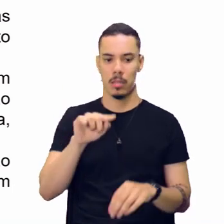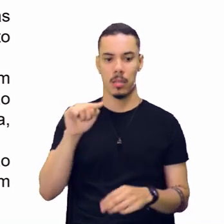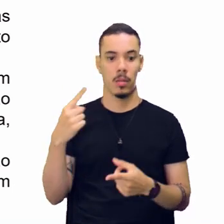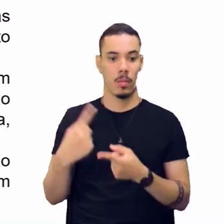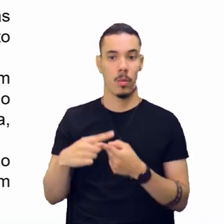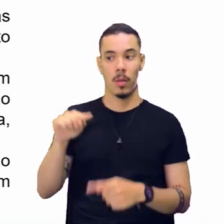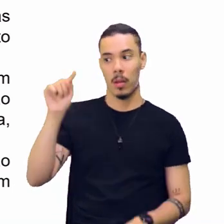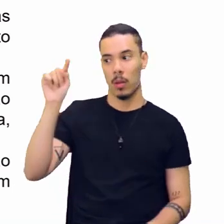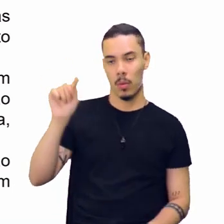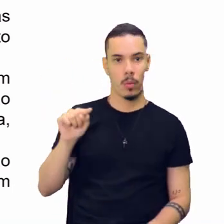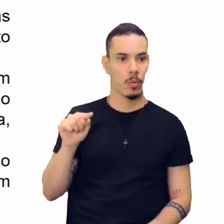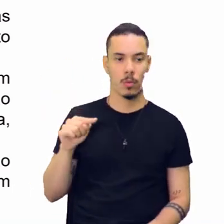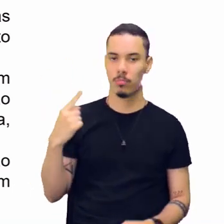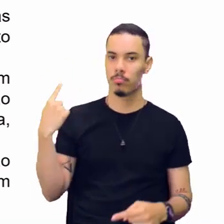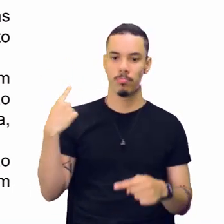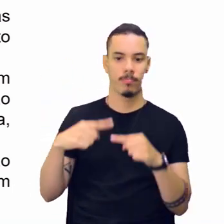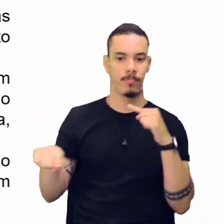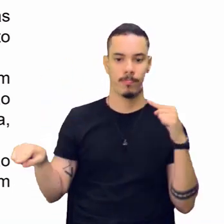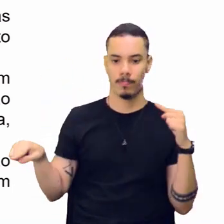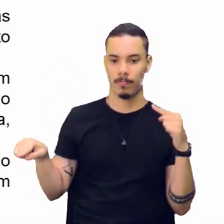acentos agudos não fazem